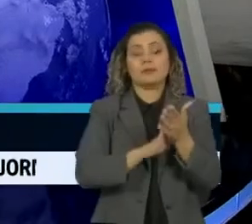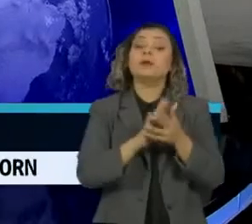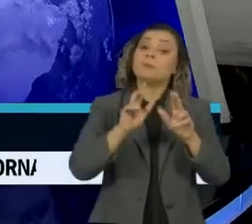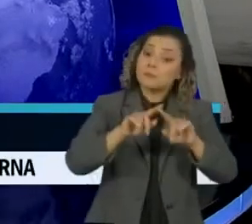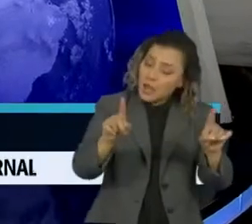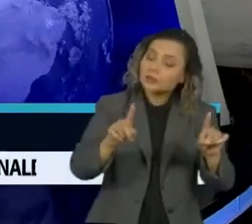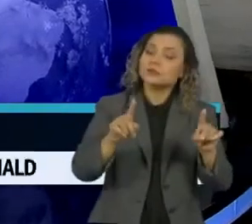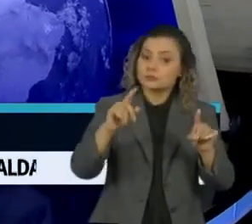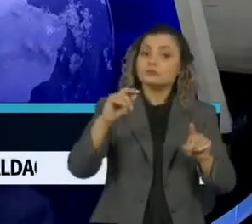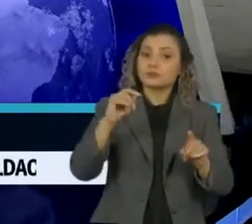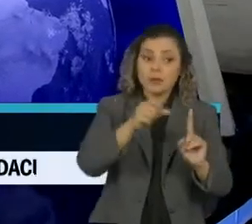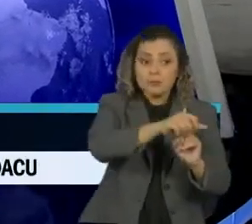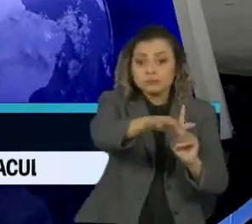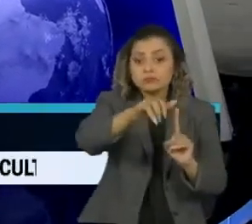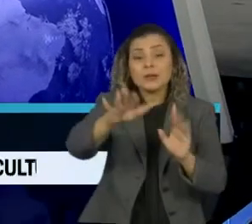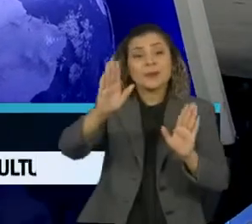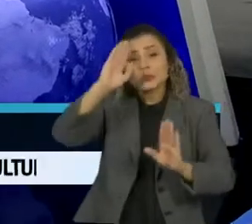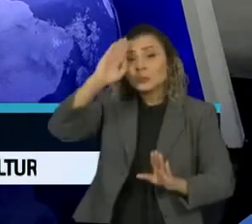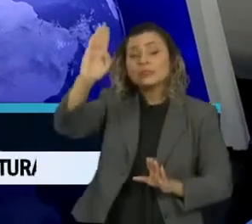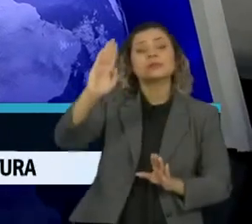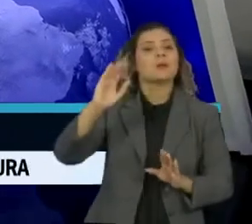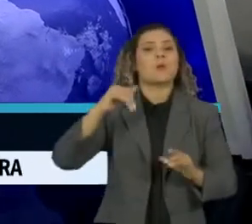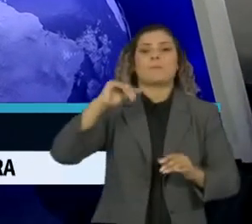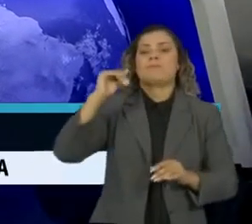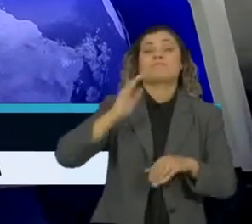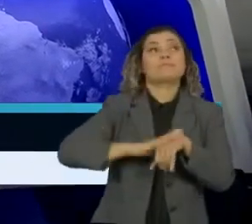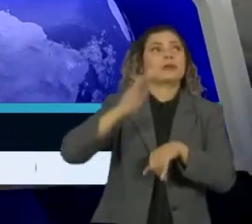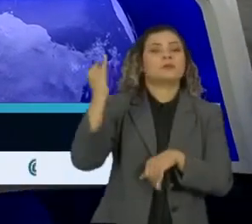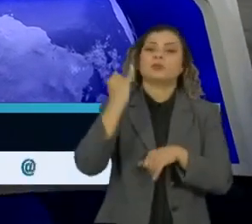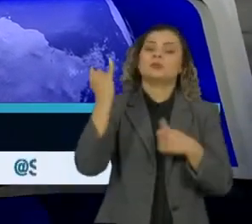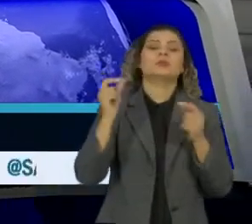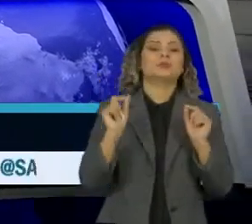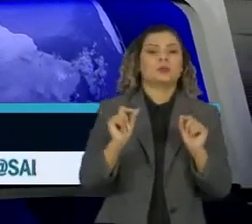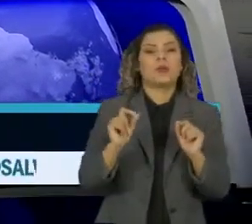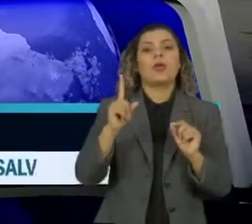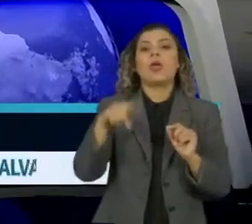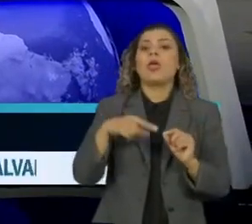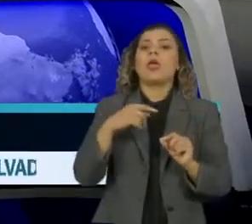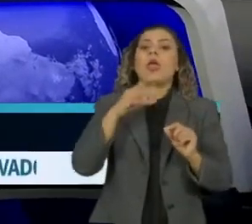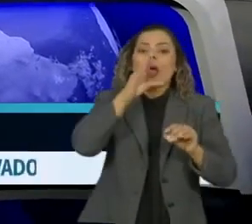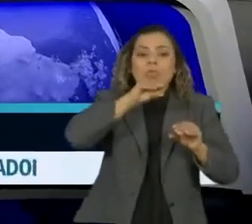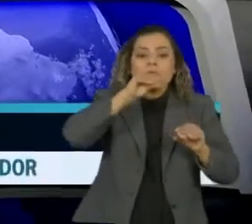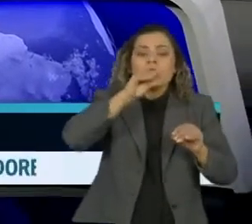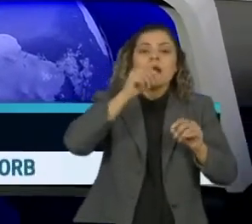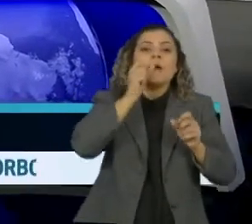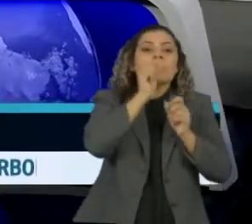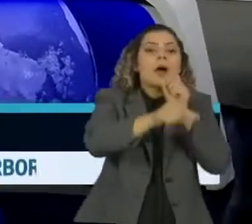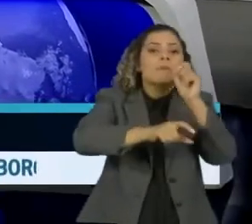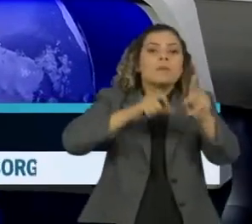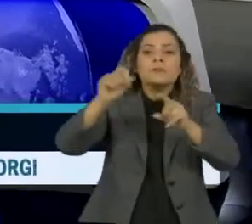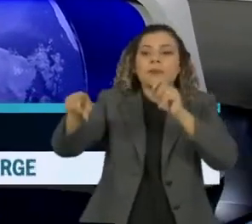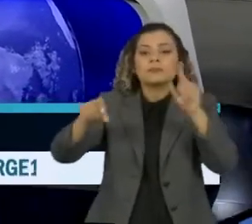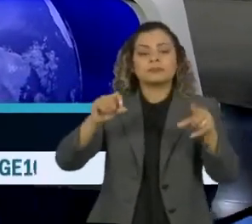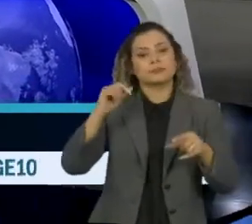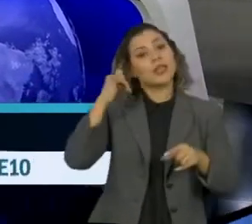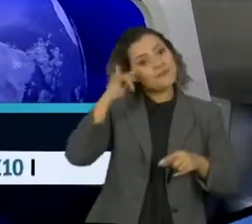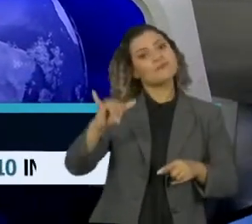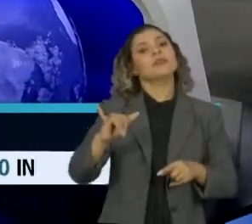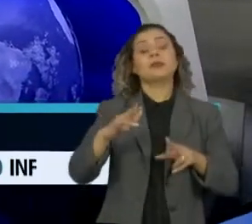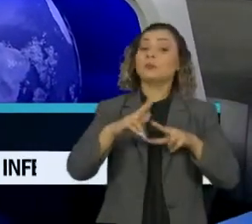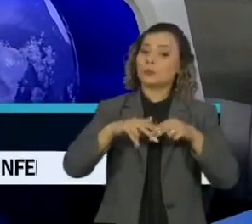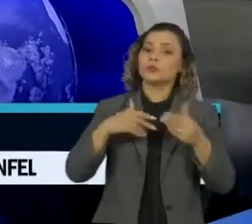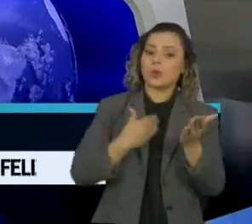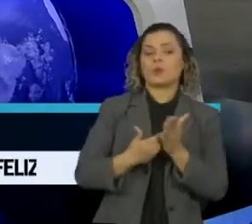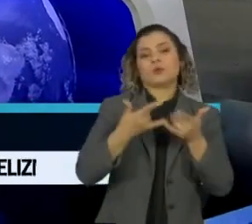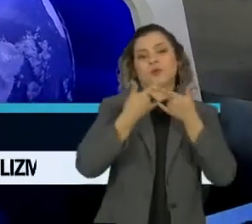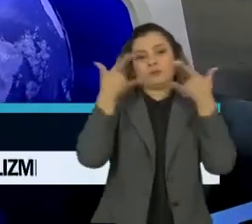uma transmissão possível, mas a transmissão mais importante era através da voz, dessas gotículas que saem quando